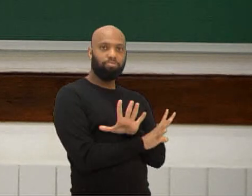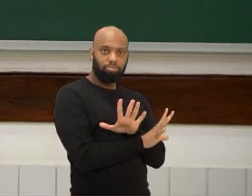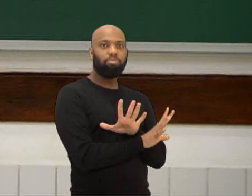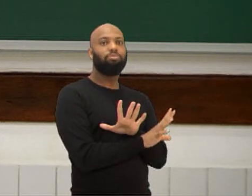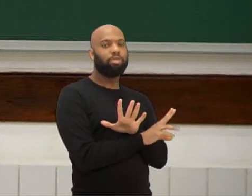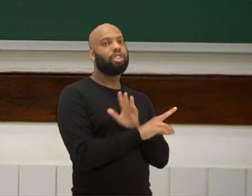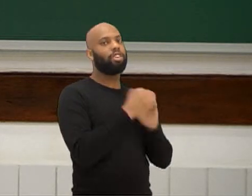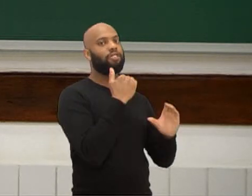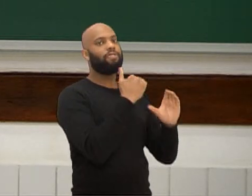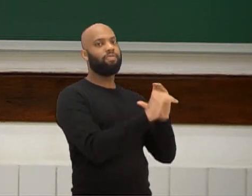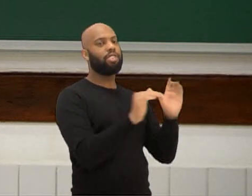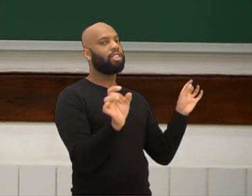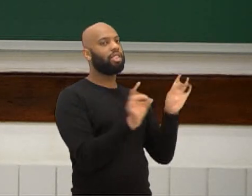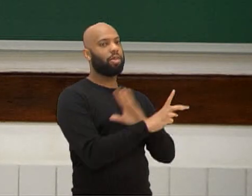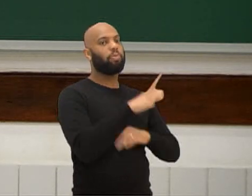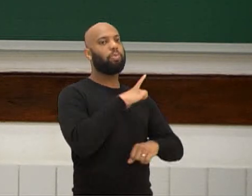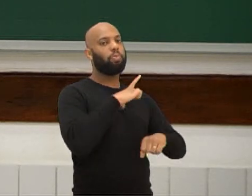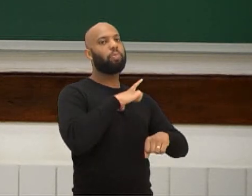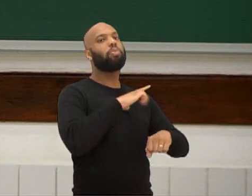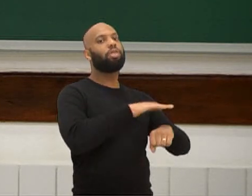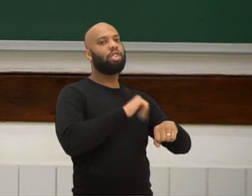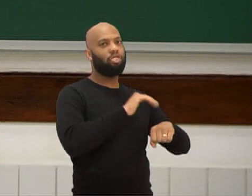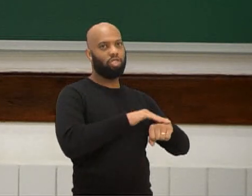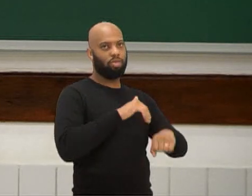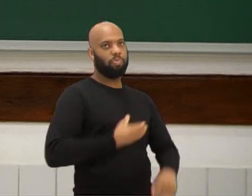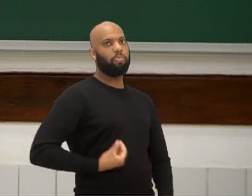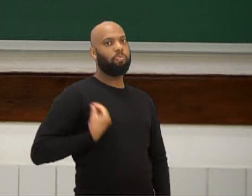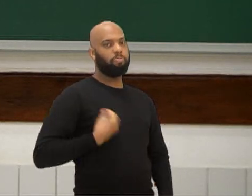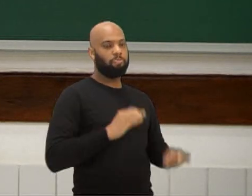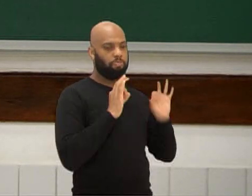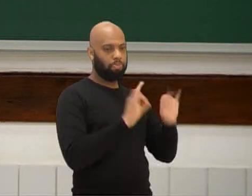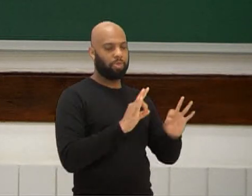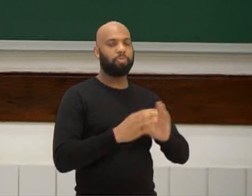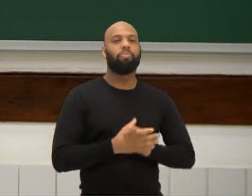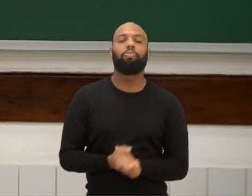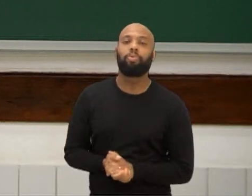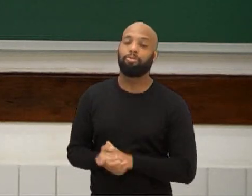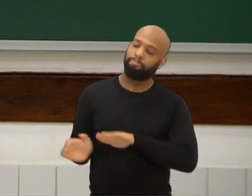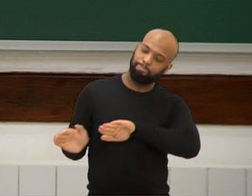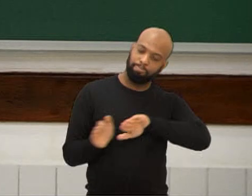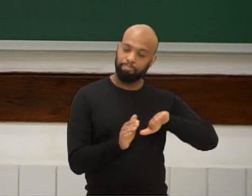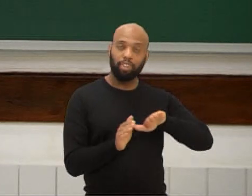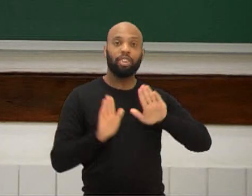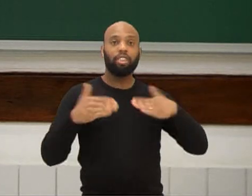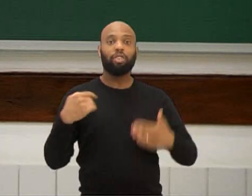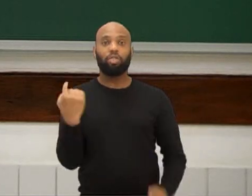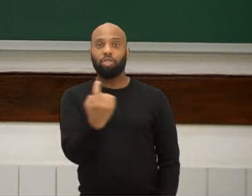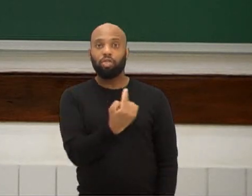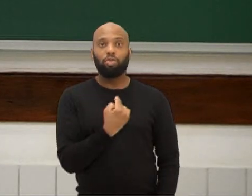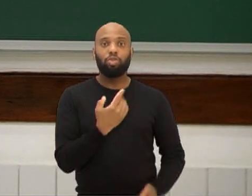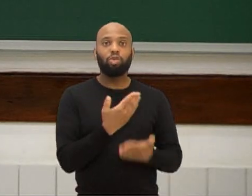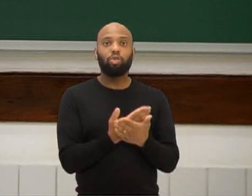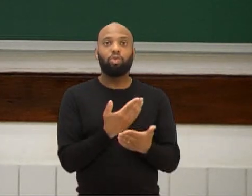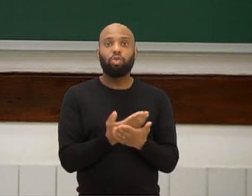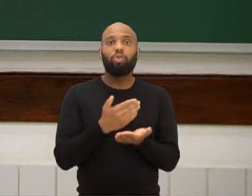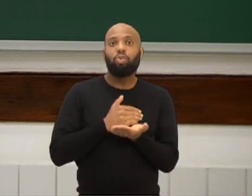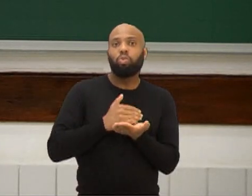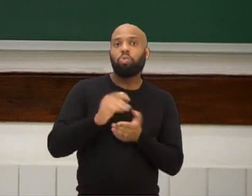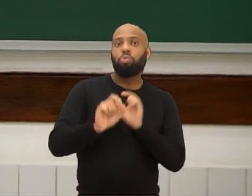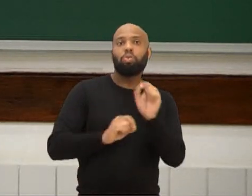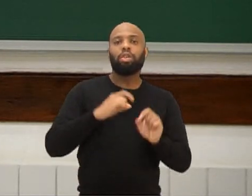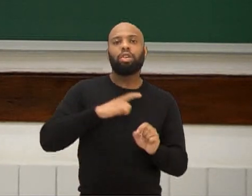e é só enviar. Daí pronto, a presença de vocês está garantida. Bom, nós começamos hoje